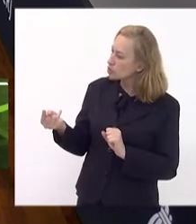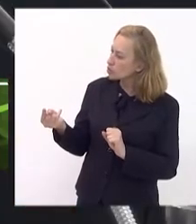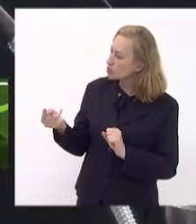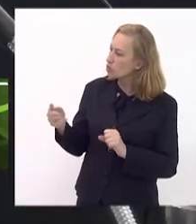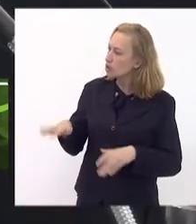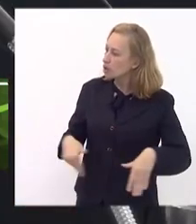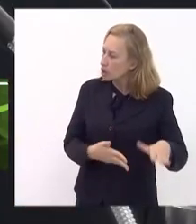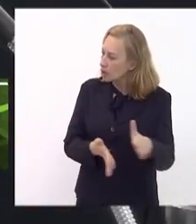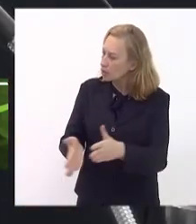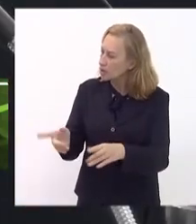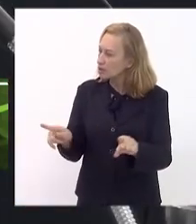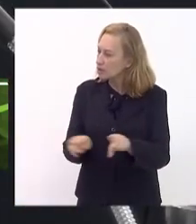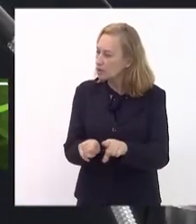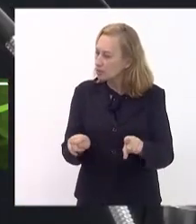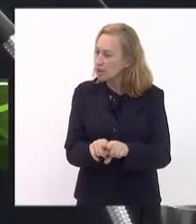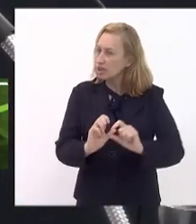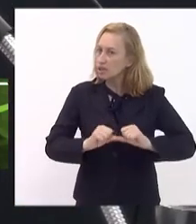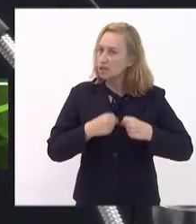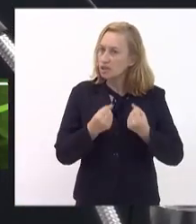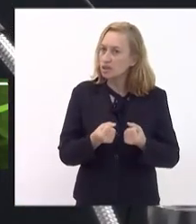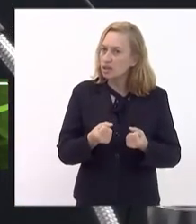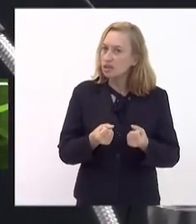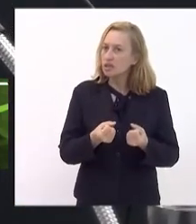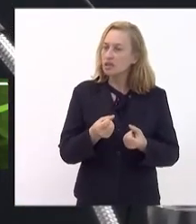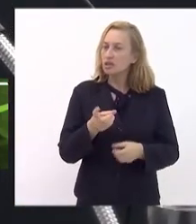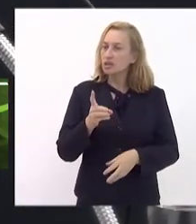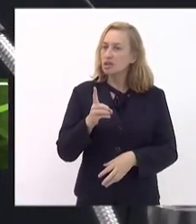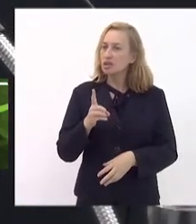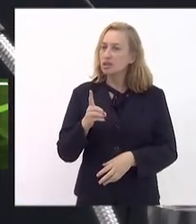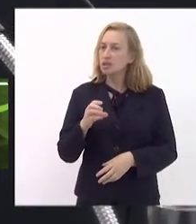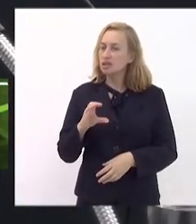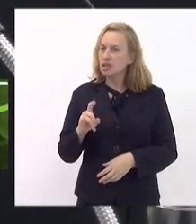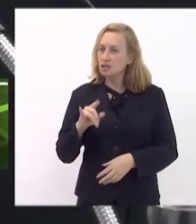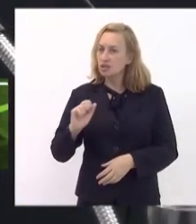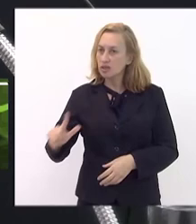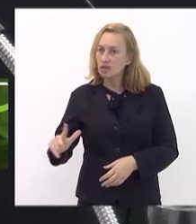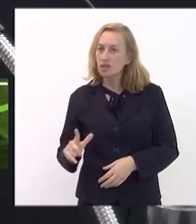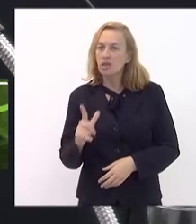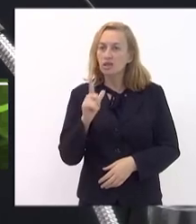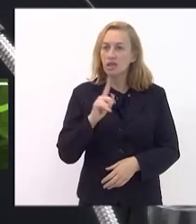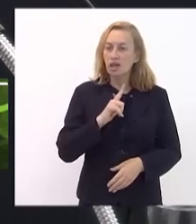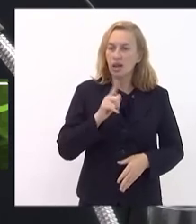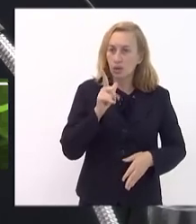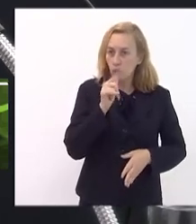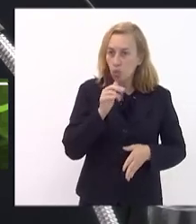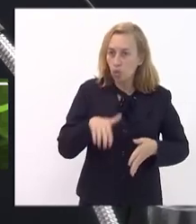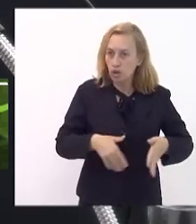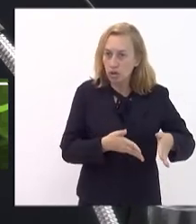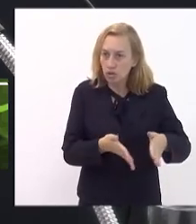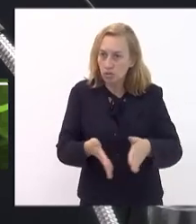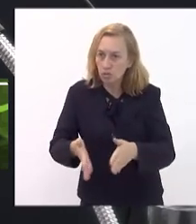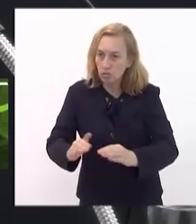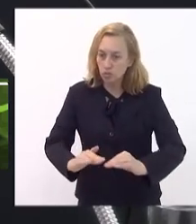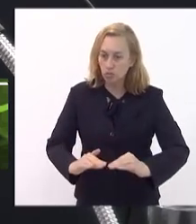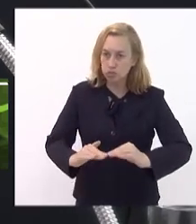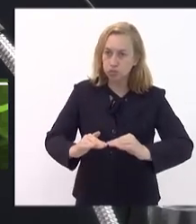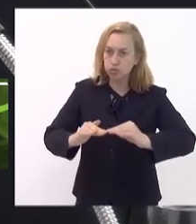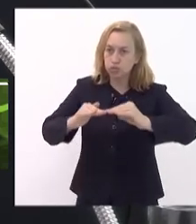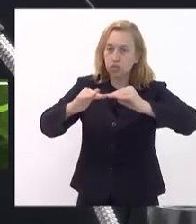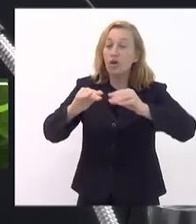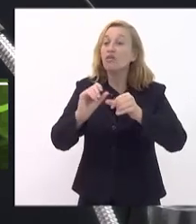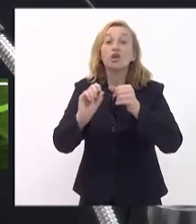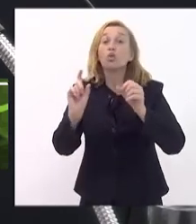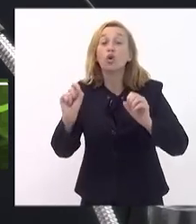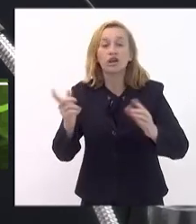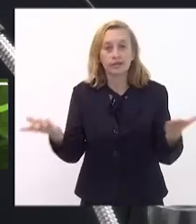outro caminho de defesa civil. E aí? Tem lá o rio passando, transbordou. O que fazer com